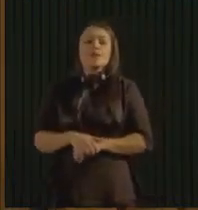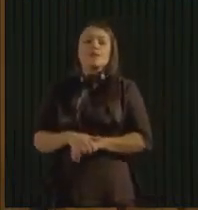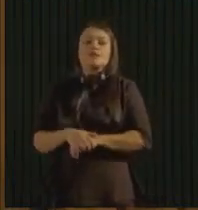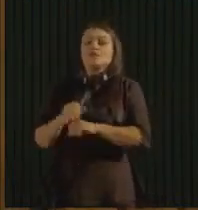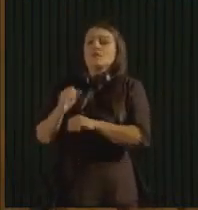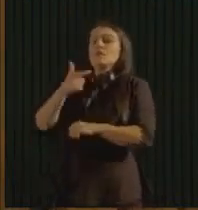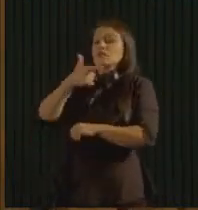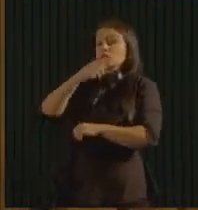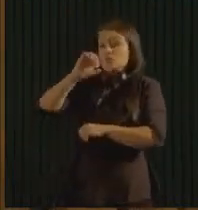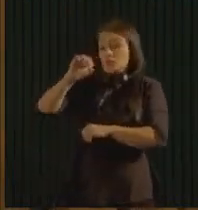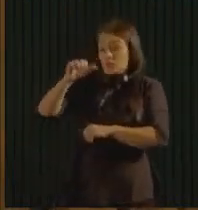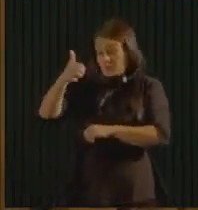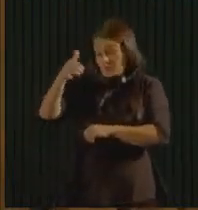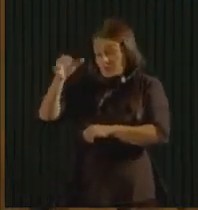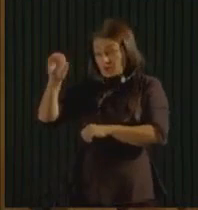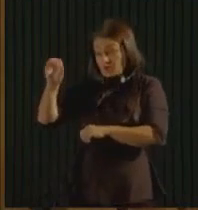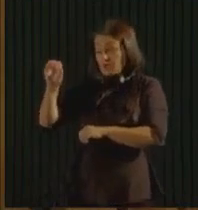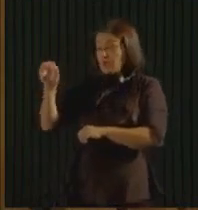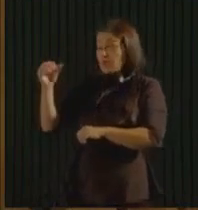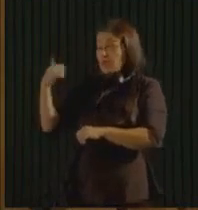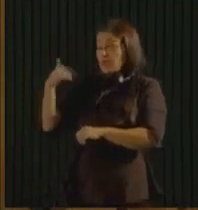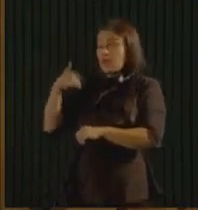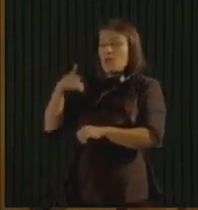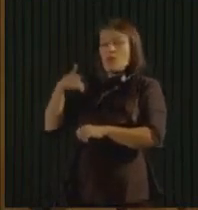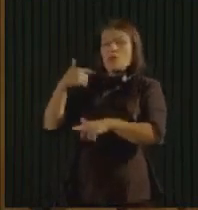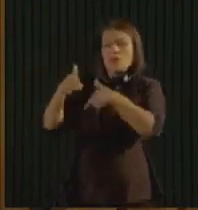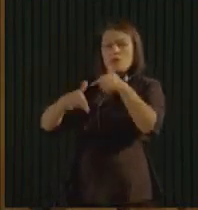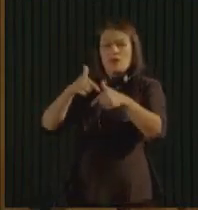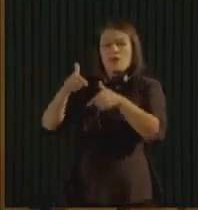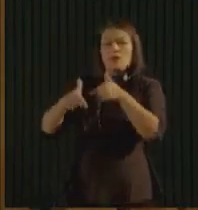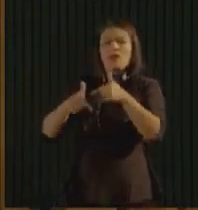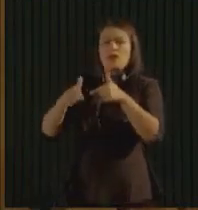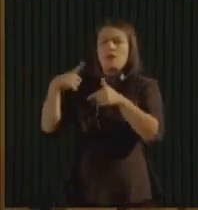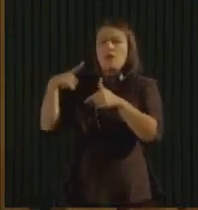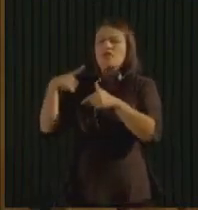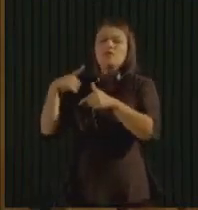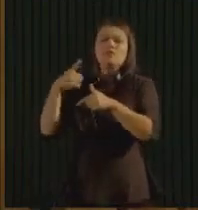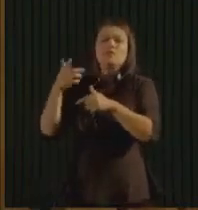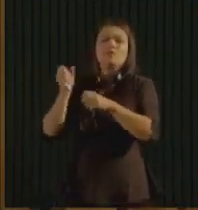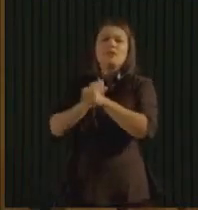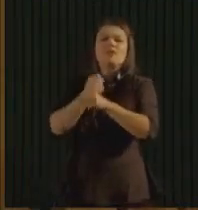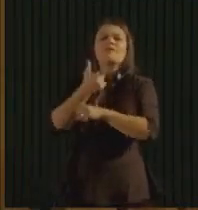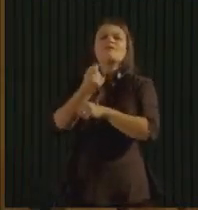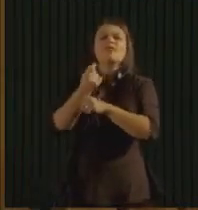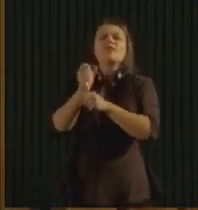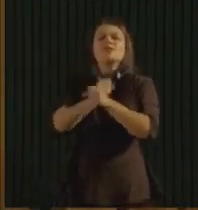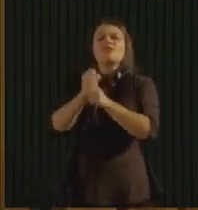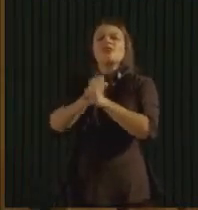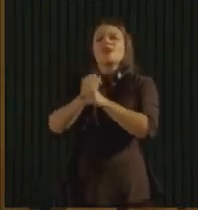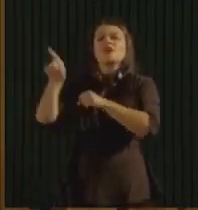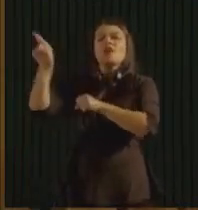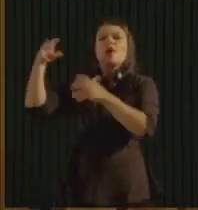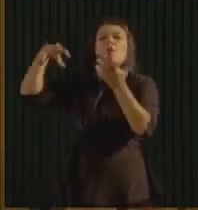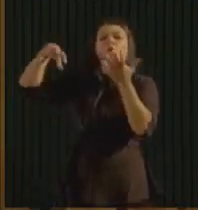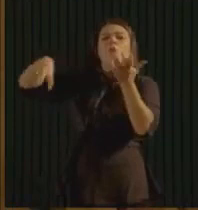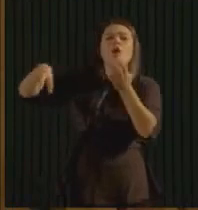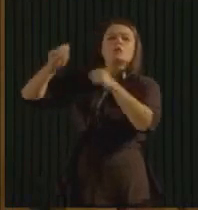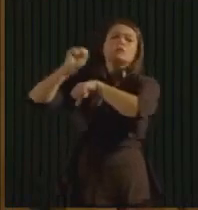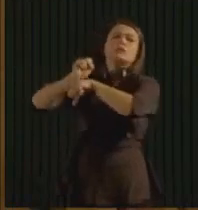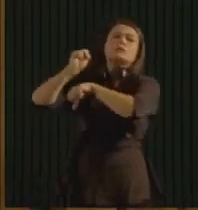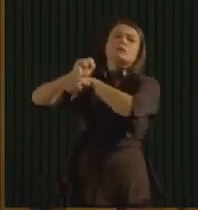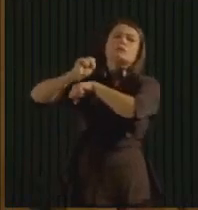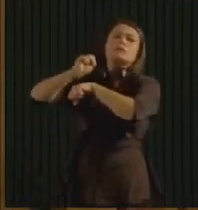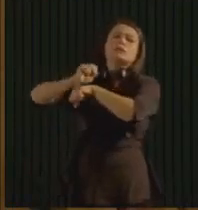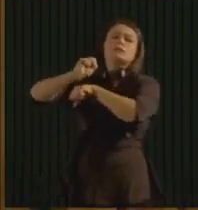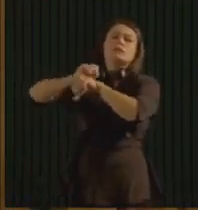apesar de ter ficado 20 anos em projeto no Congresso Nacional, em 2010, e já vai